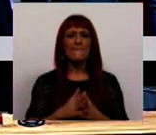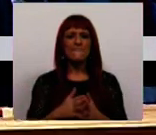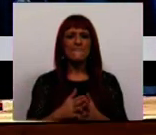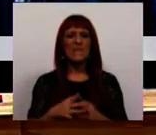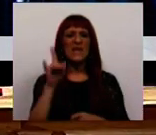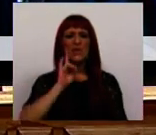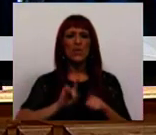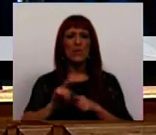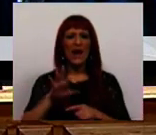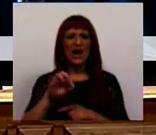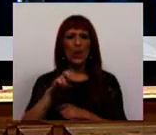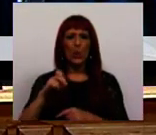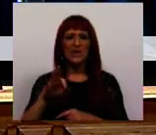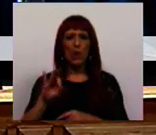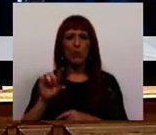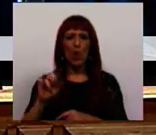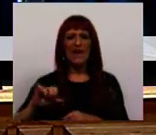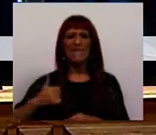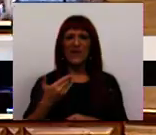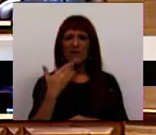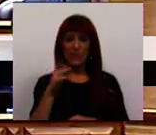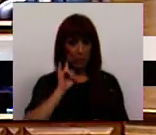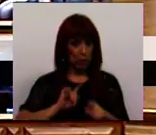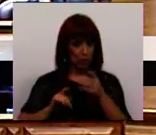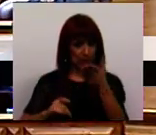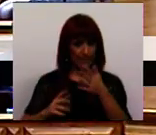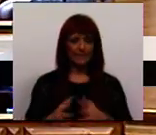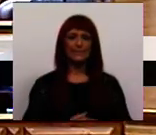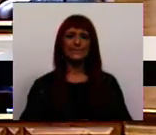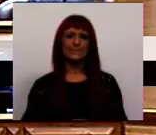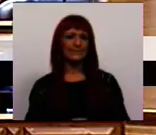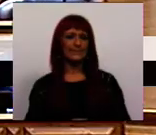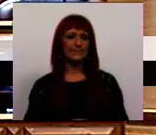A senhora deputada Heloísa Apolónia dos Verdes. Faz favor, senhora deputada.